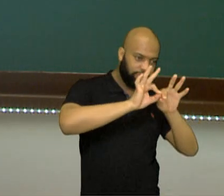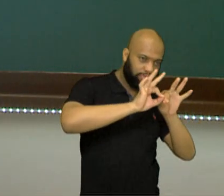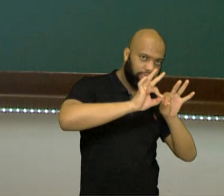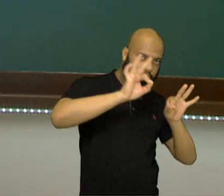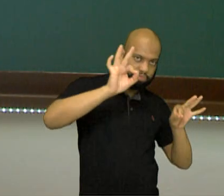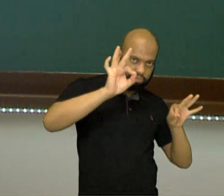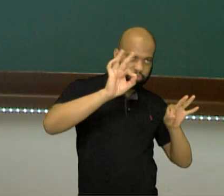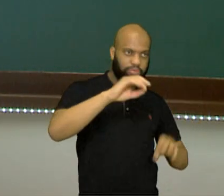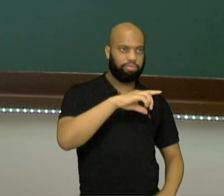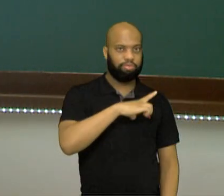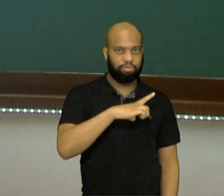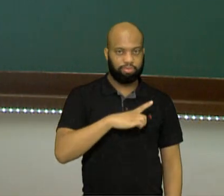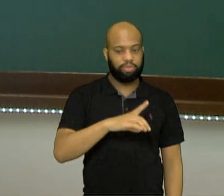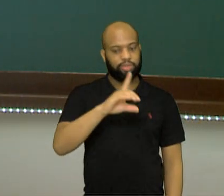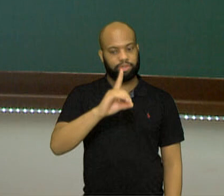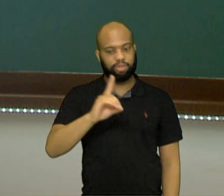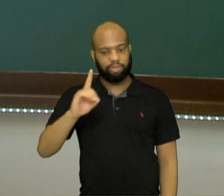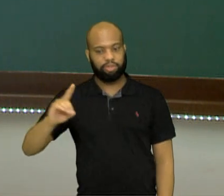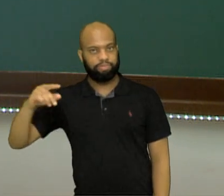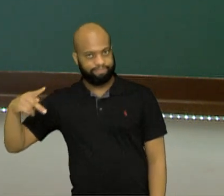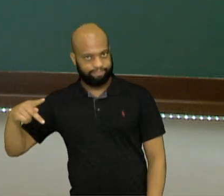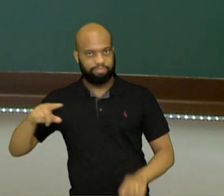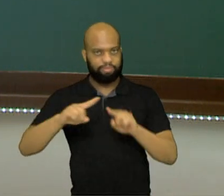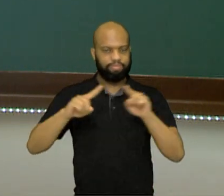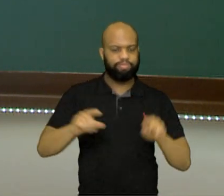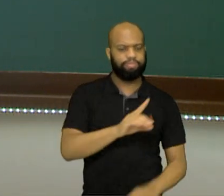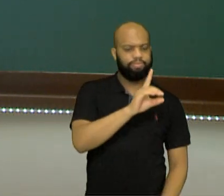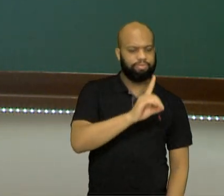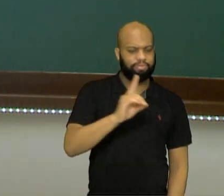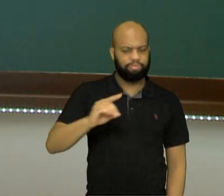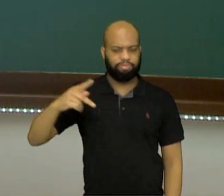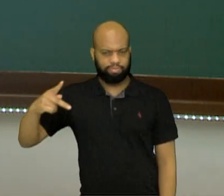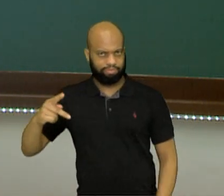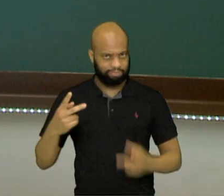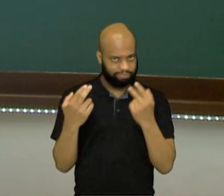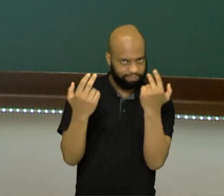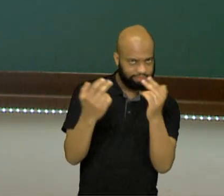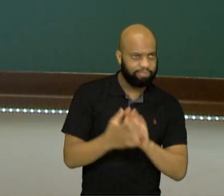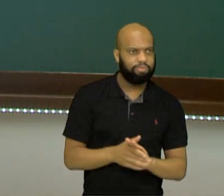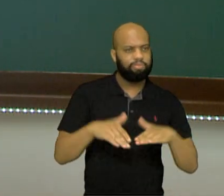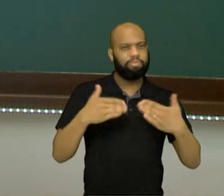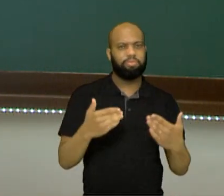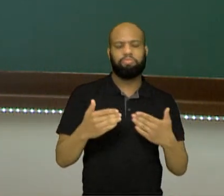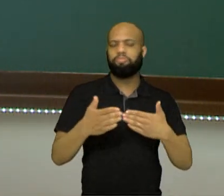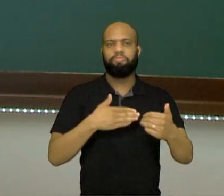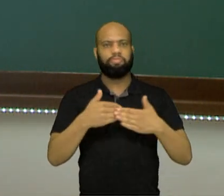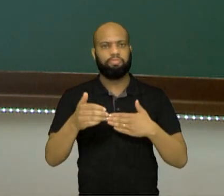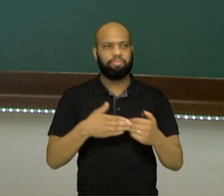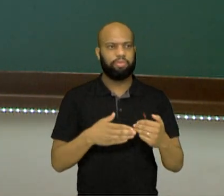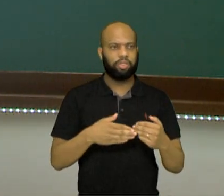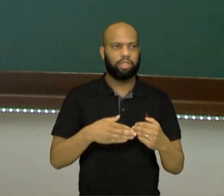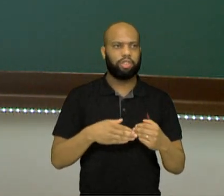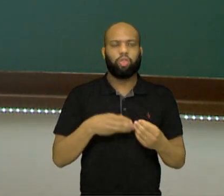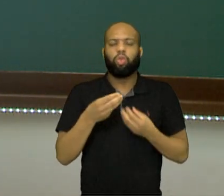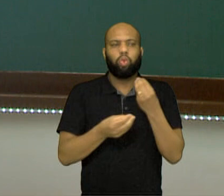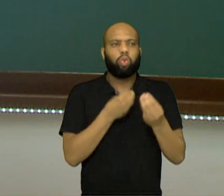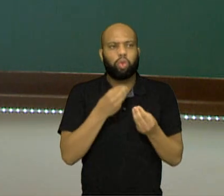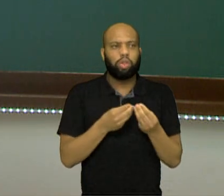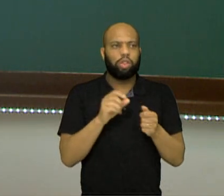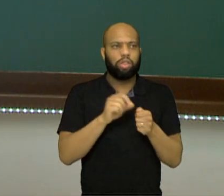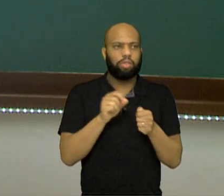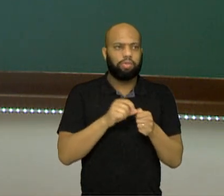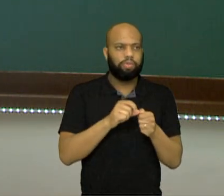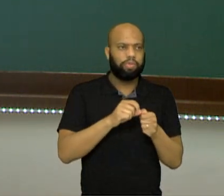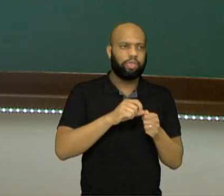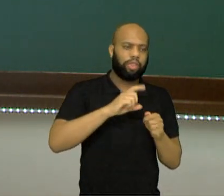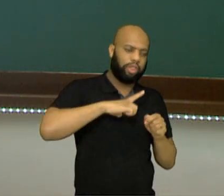de potencial. Mas o potencial aqui não é o mesmo. Portanto, não importa o caminho que você faça com a carga, você vai levar ela